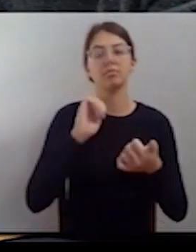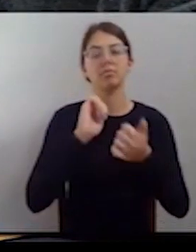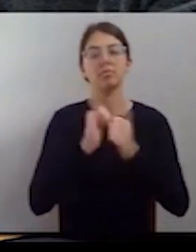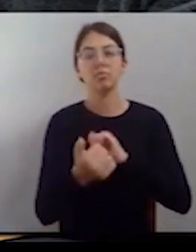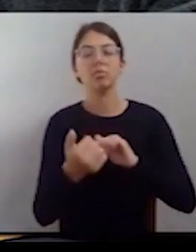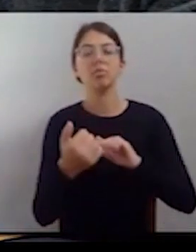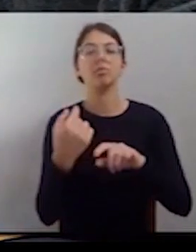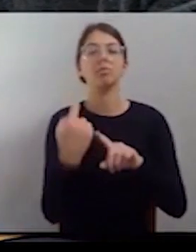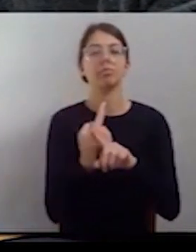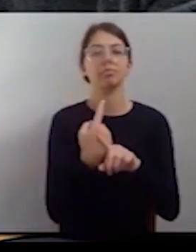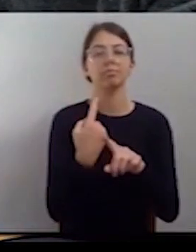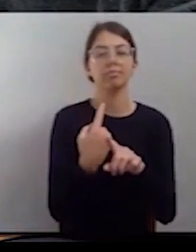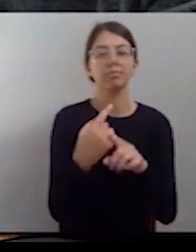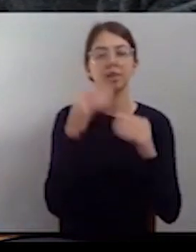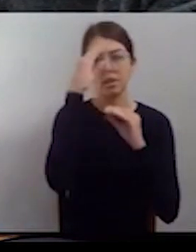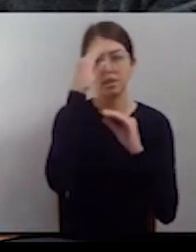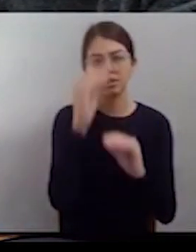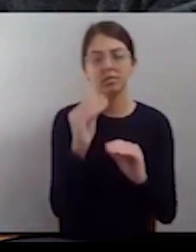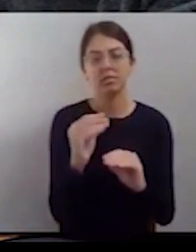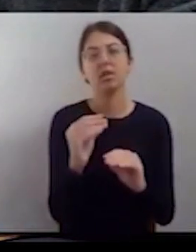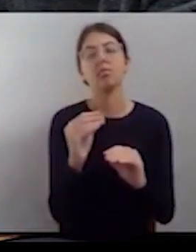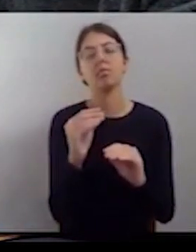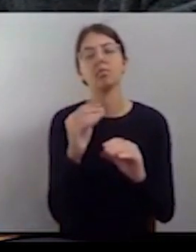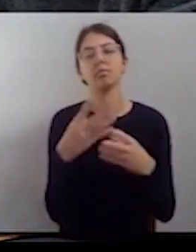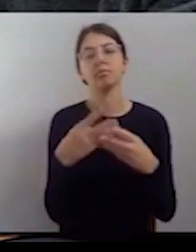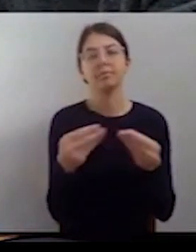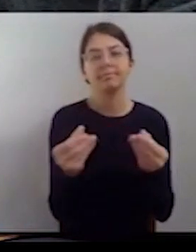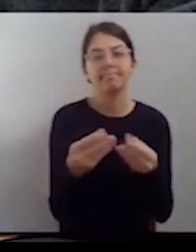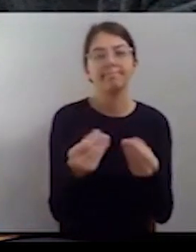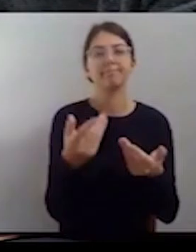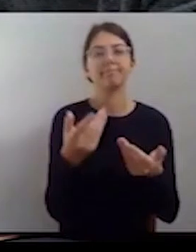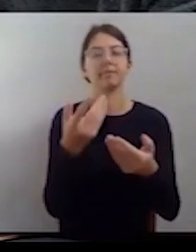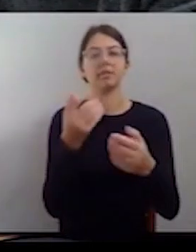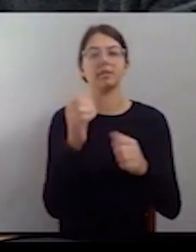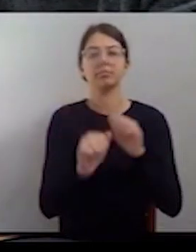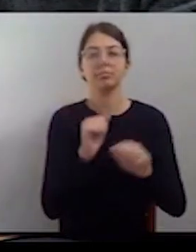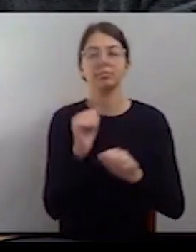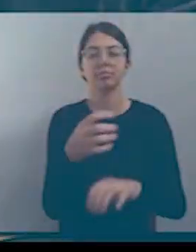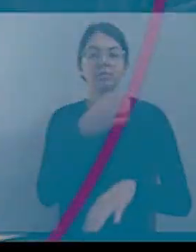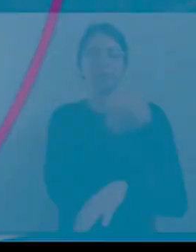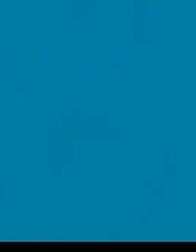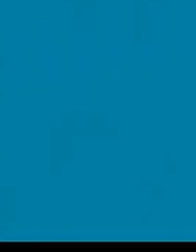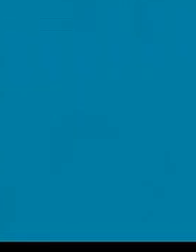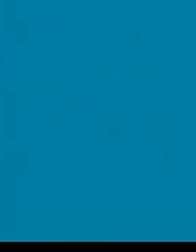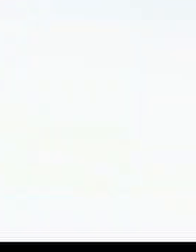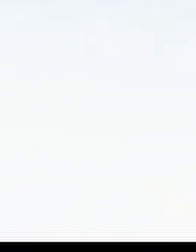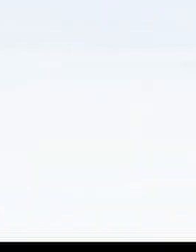e educação e em particular para as habitações que existem nesse leito de cheia, disse.